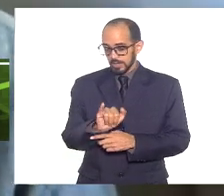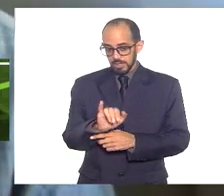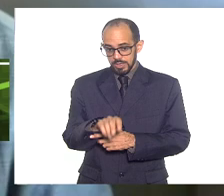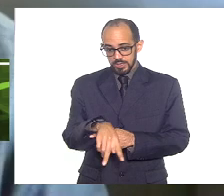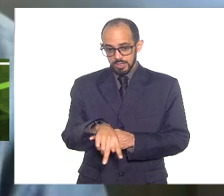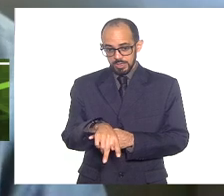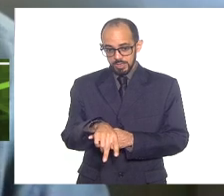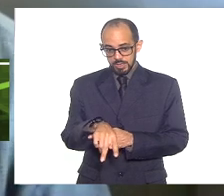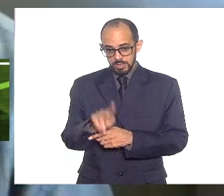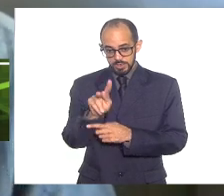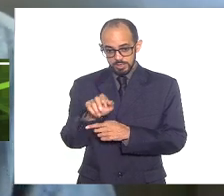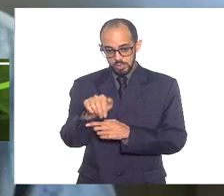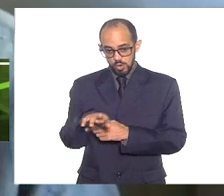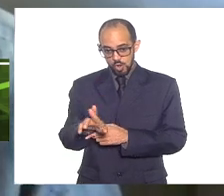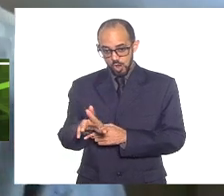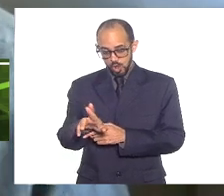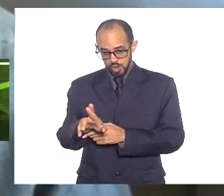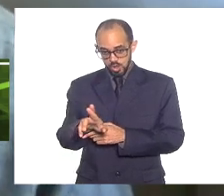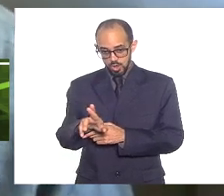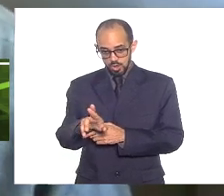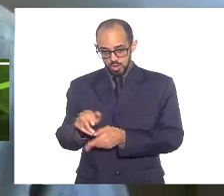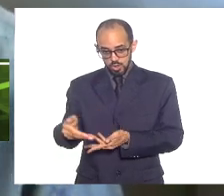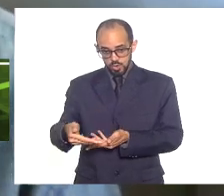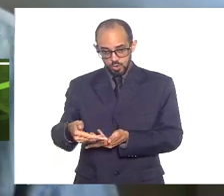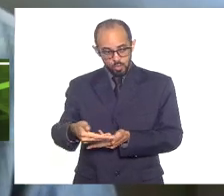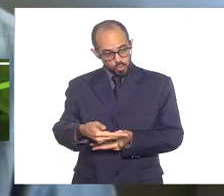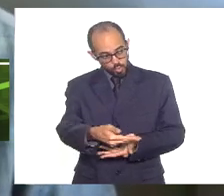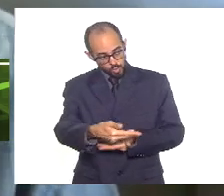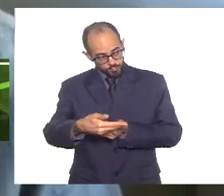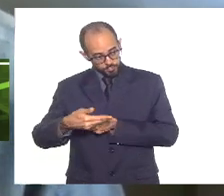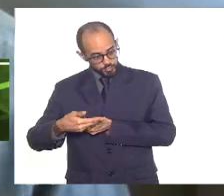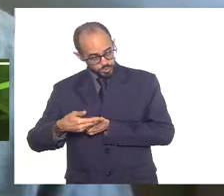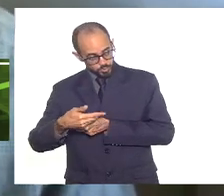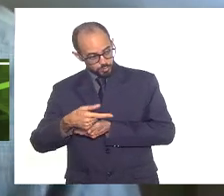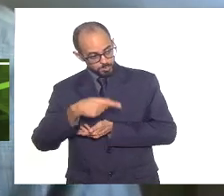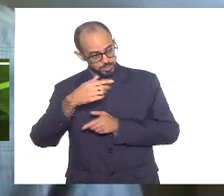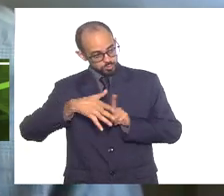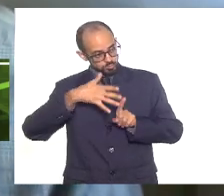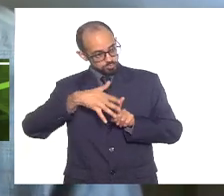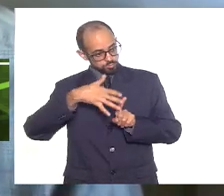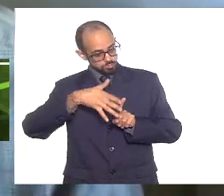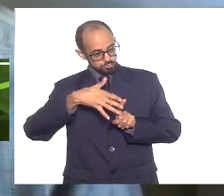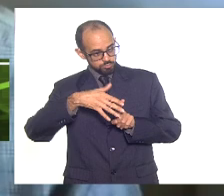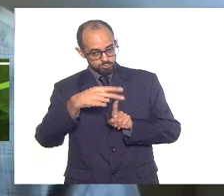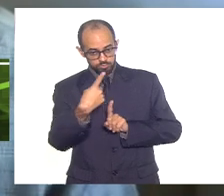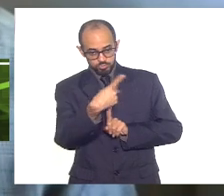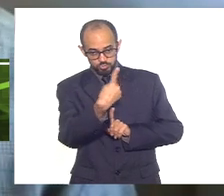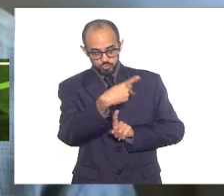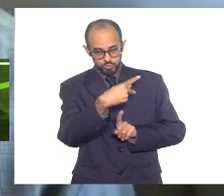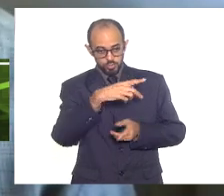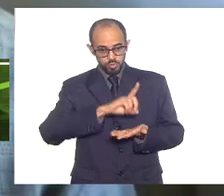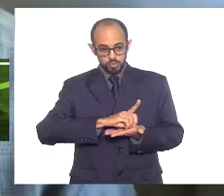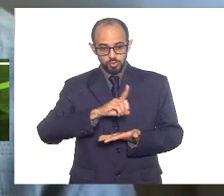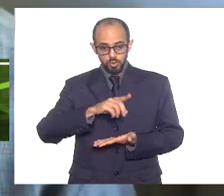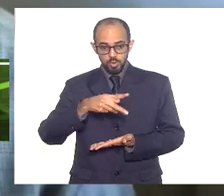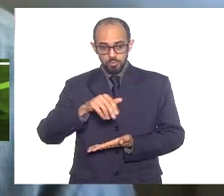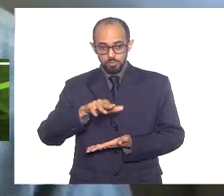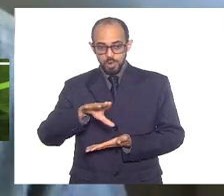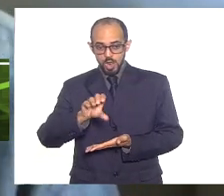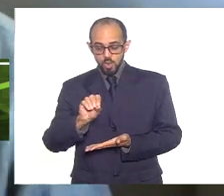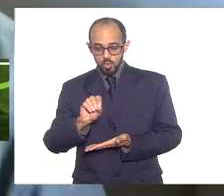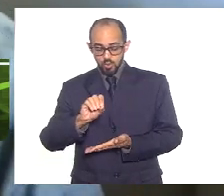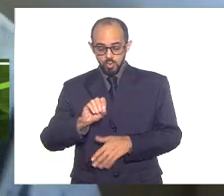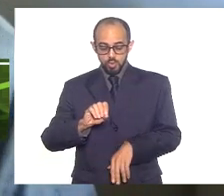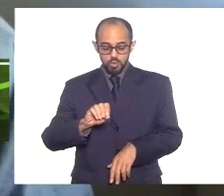Eu convido para a primeira oitiva o doutor Paulo Henrique